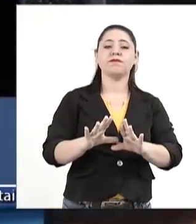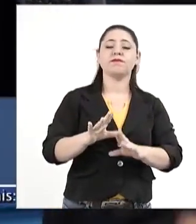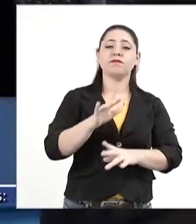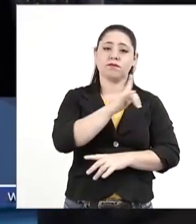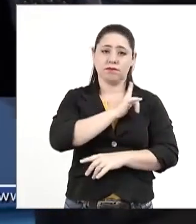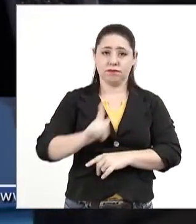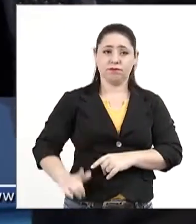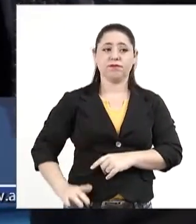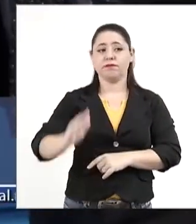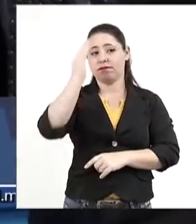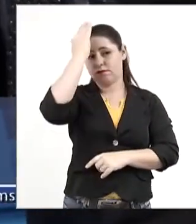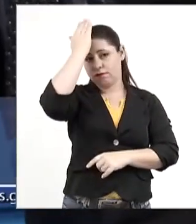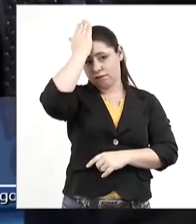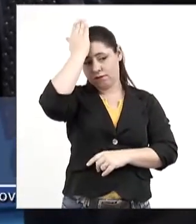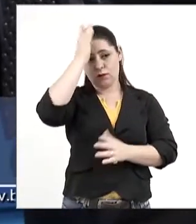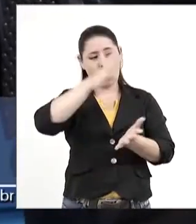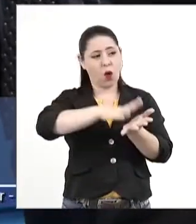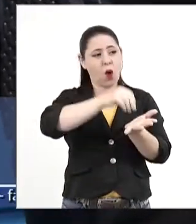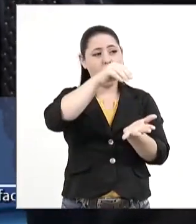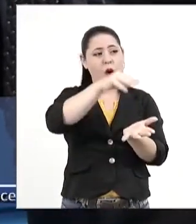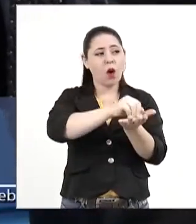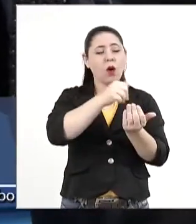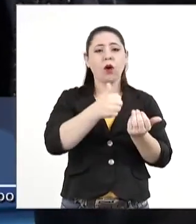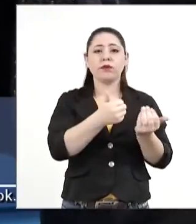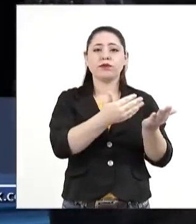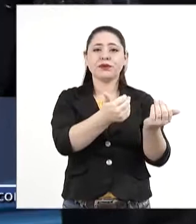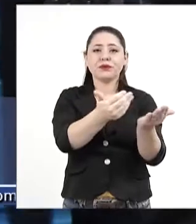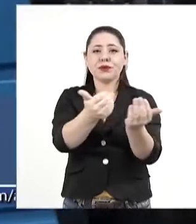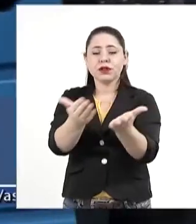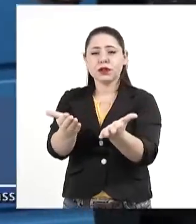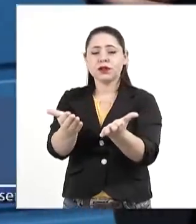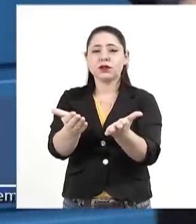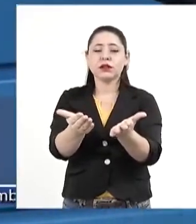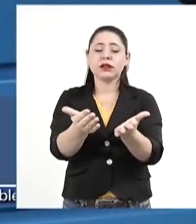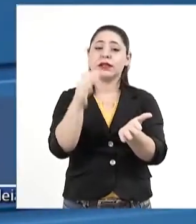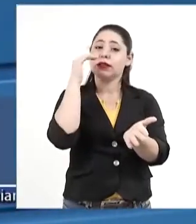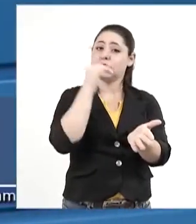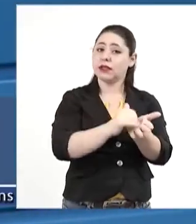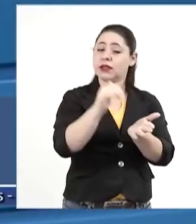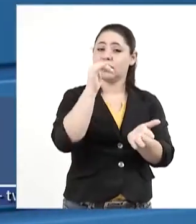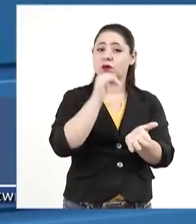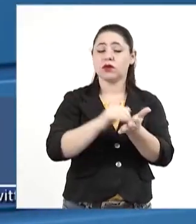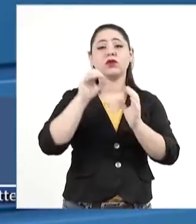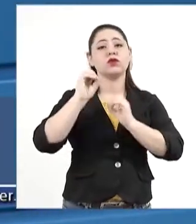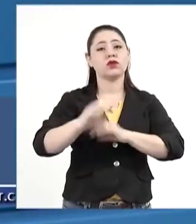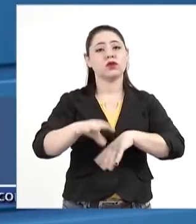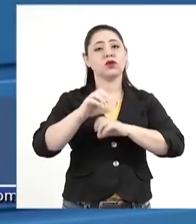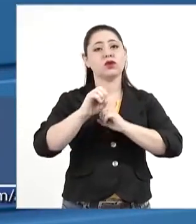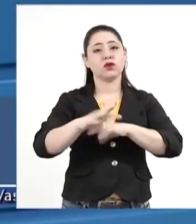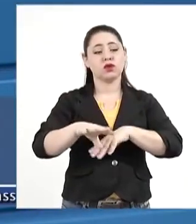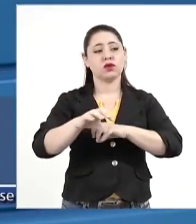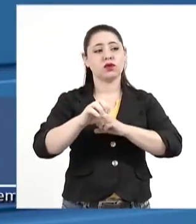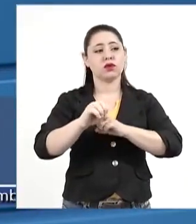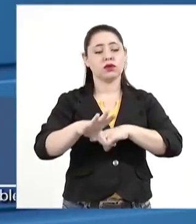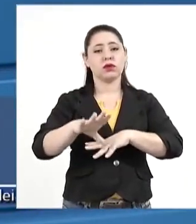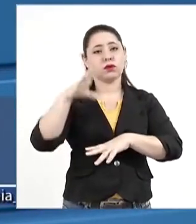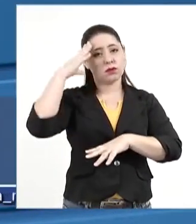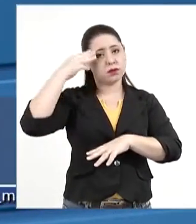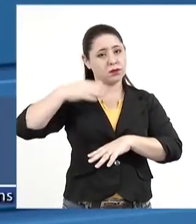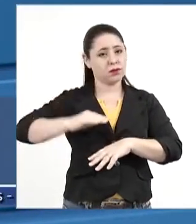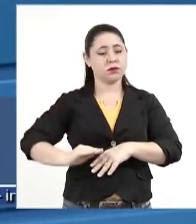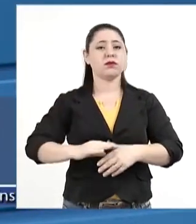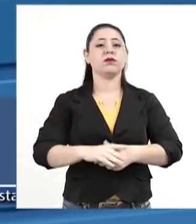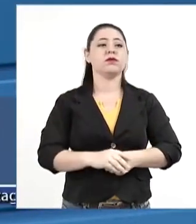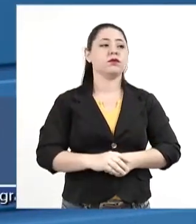Reinaldo Azambuja, com cópia autônoma ao excelentíssima senhora secretária de Estado de Educação, Maria